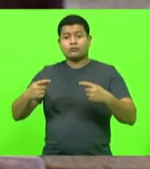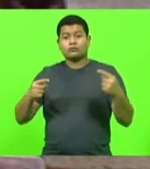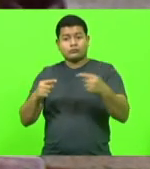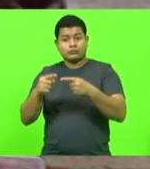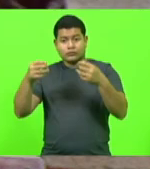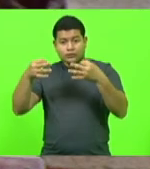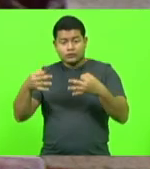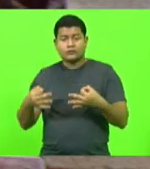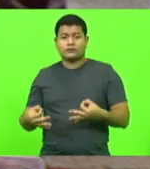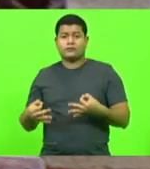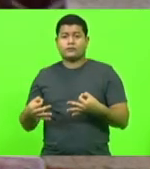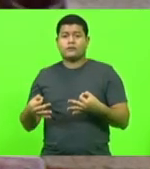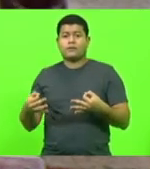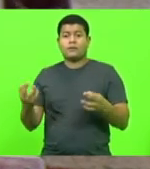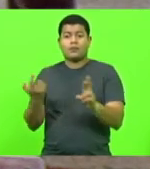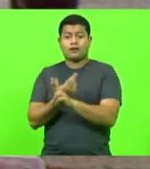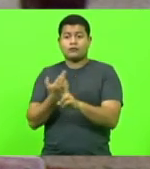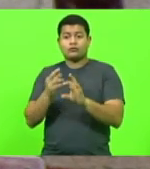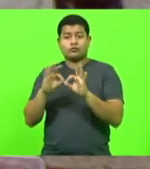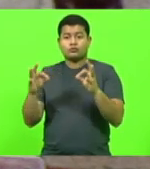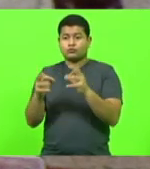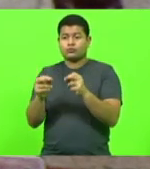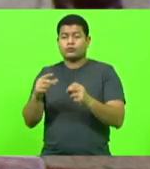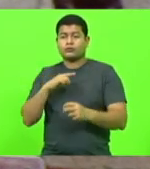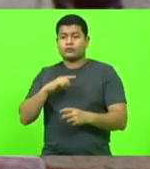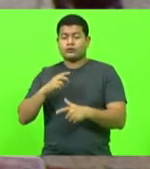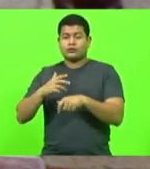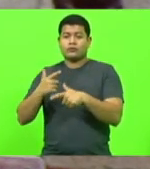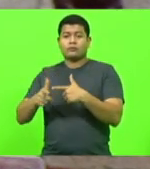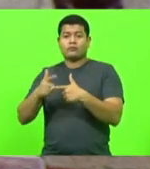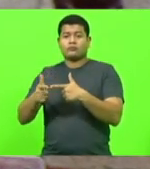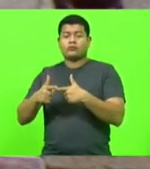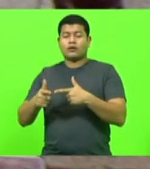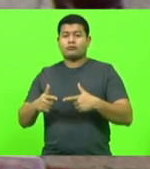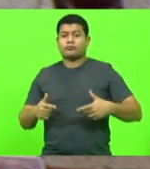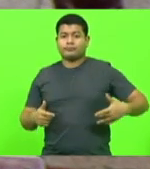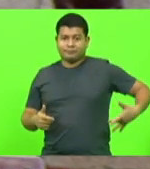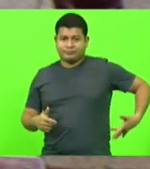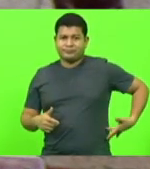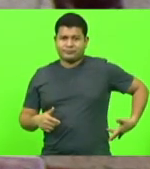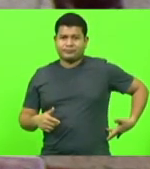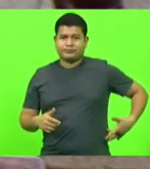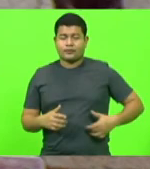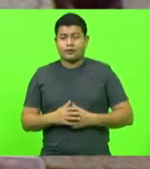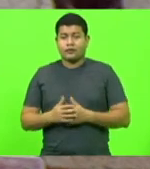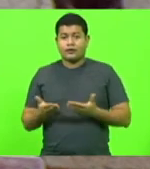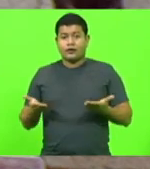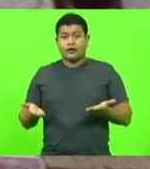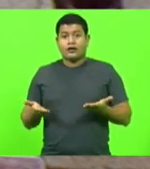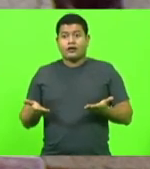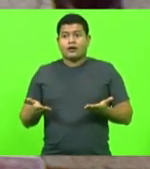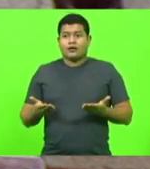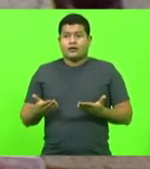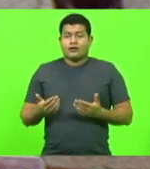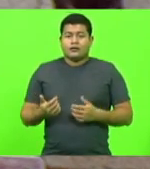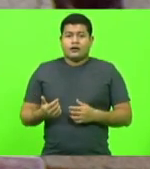em relação a todos os portadores de doença renal. Então, fica aqui o agradecimento